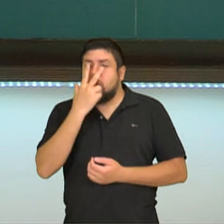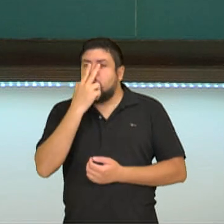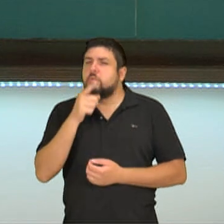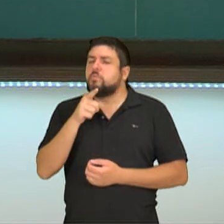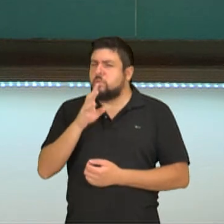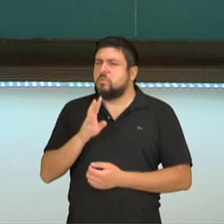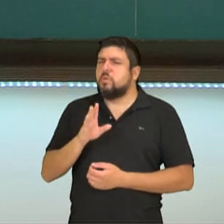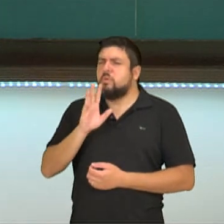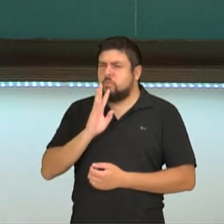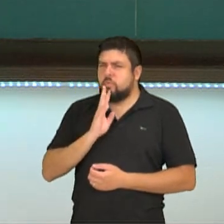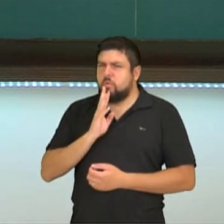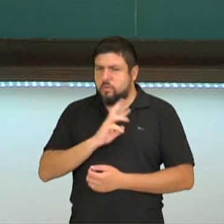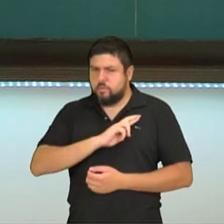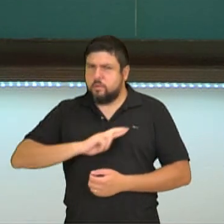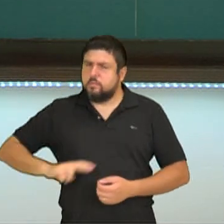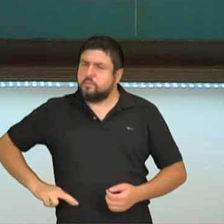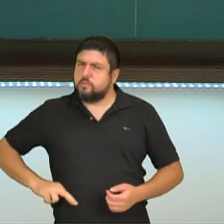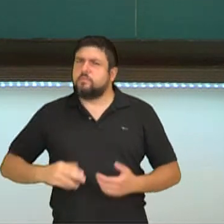em república, não é possível.